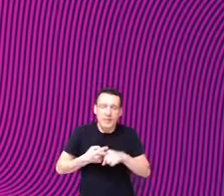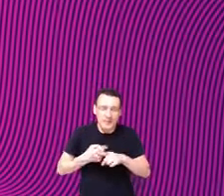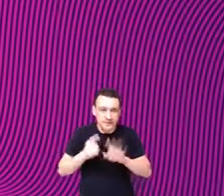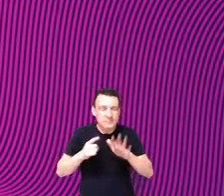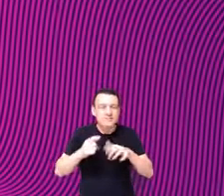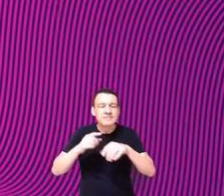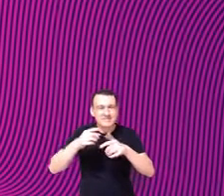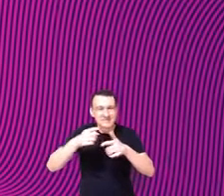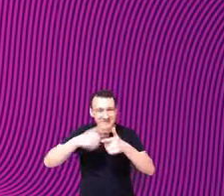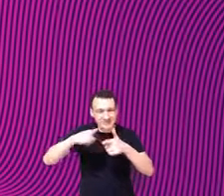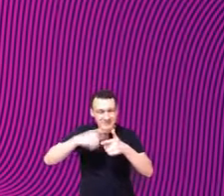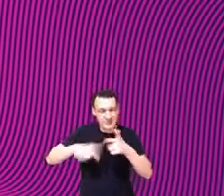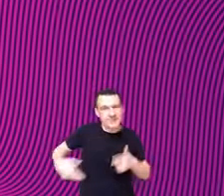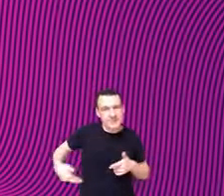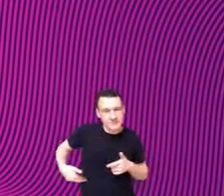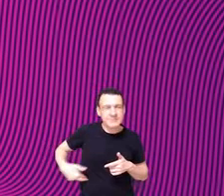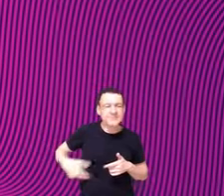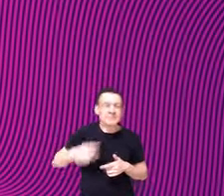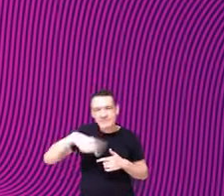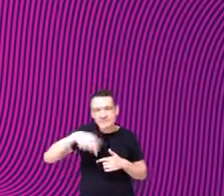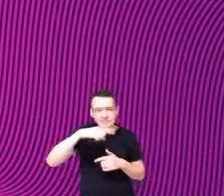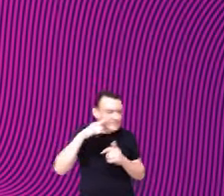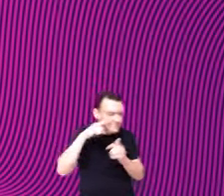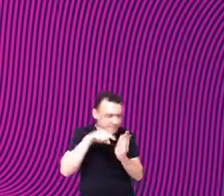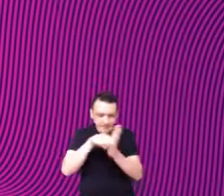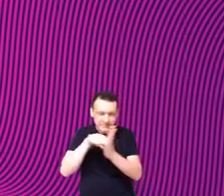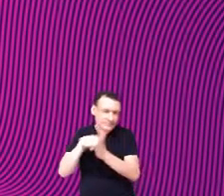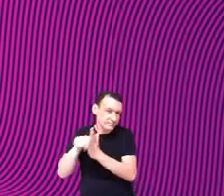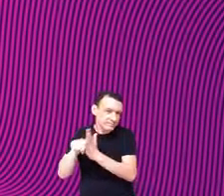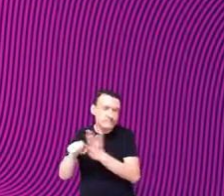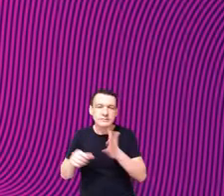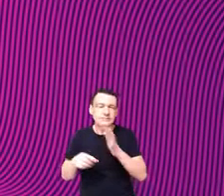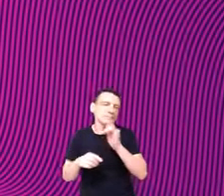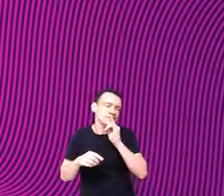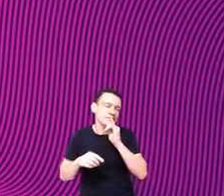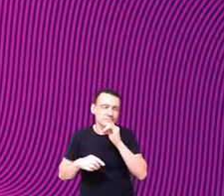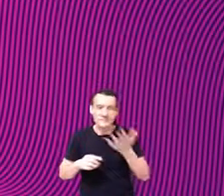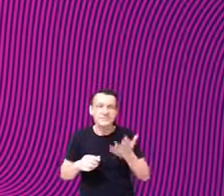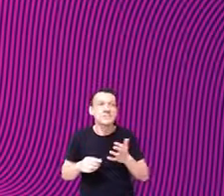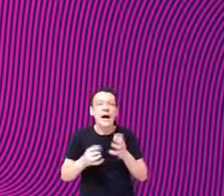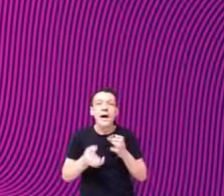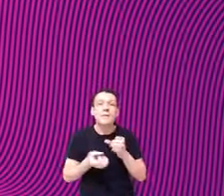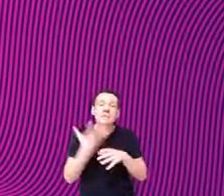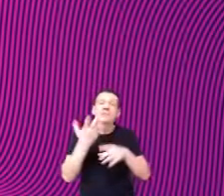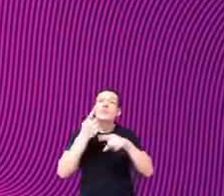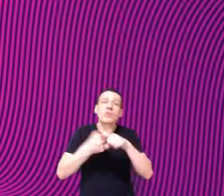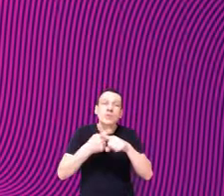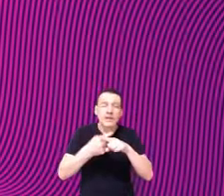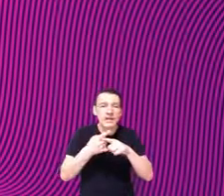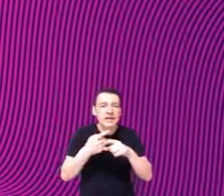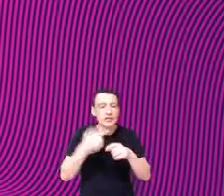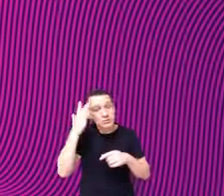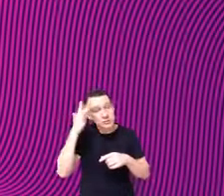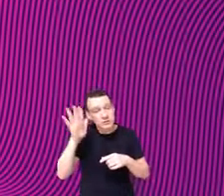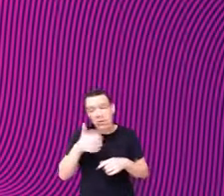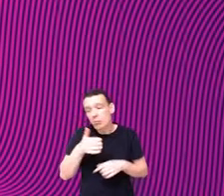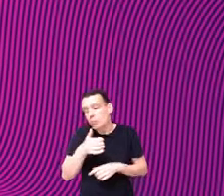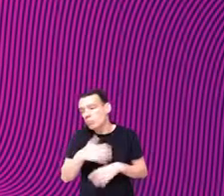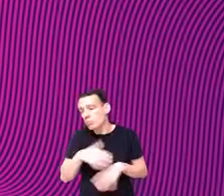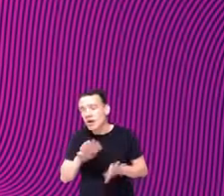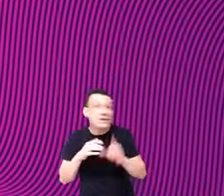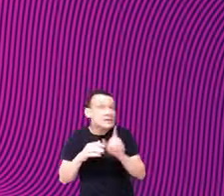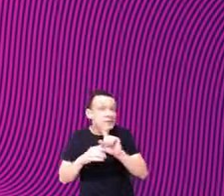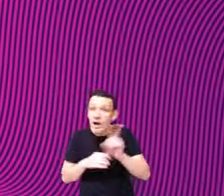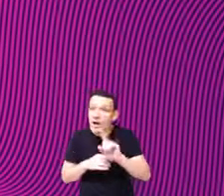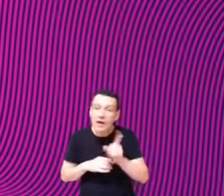é, assim, nunca se contente com um diagnóstico desconhecido, né? Porque você tem hoje, primeiro... em geral, né,